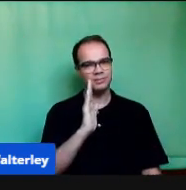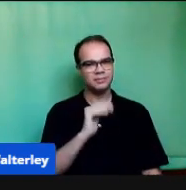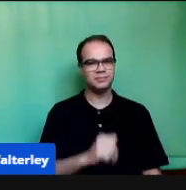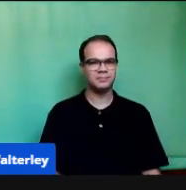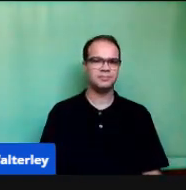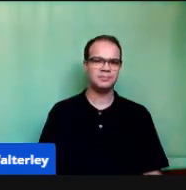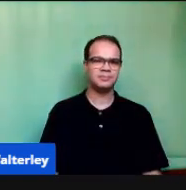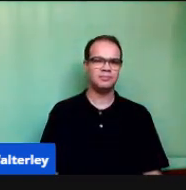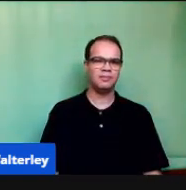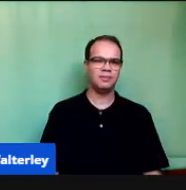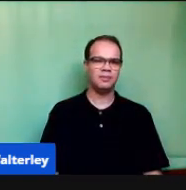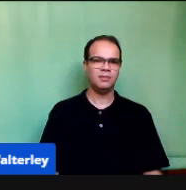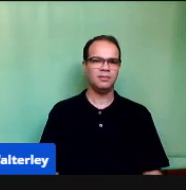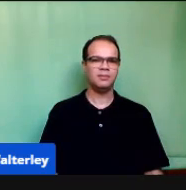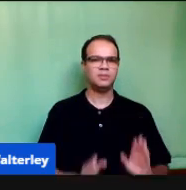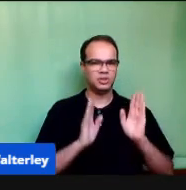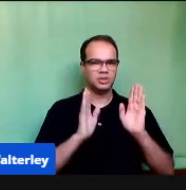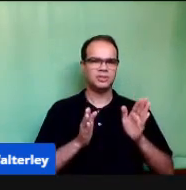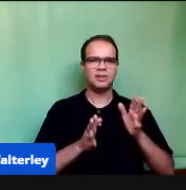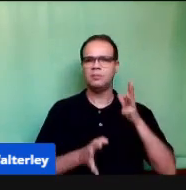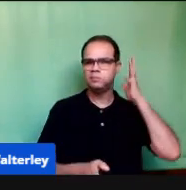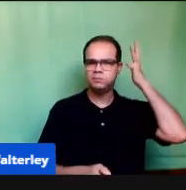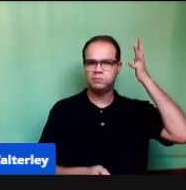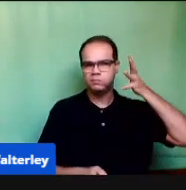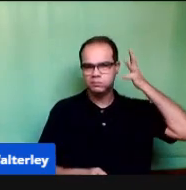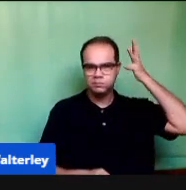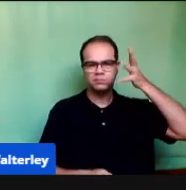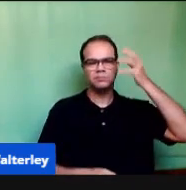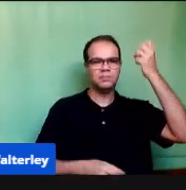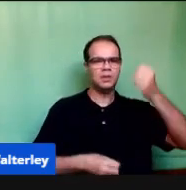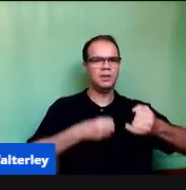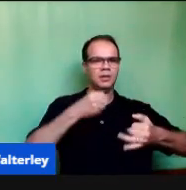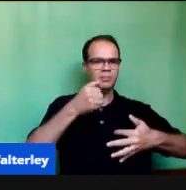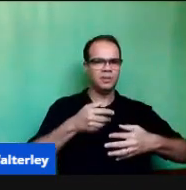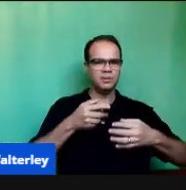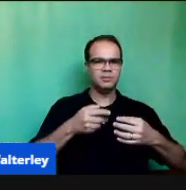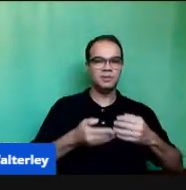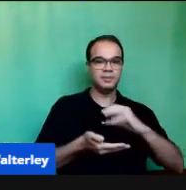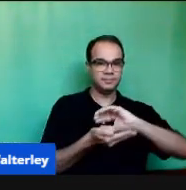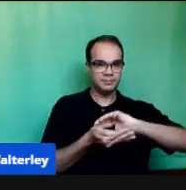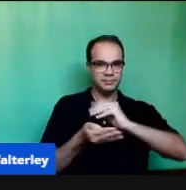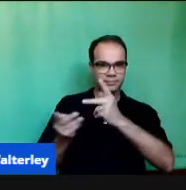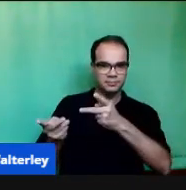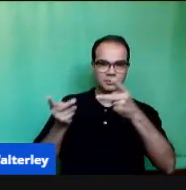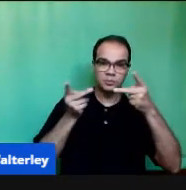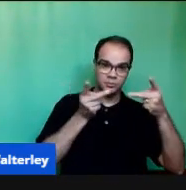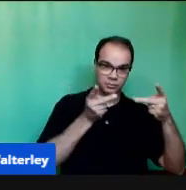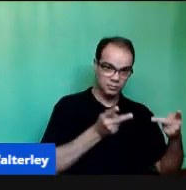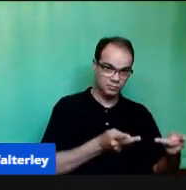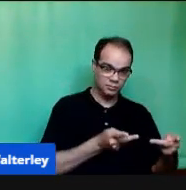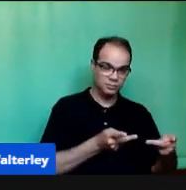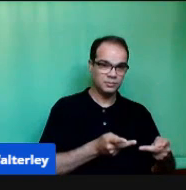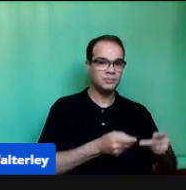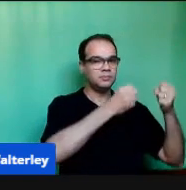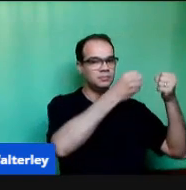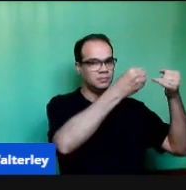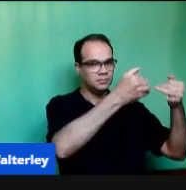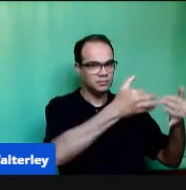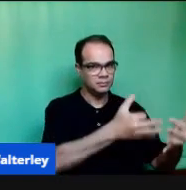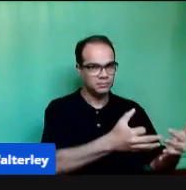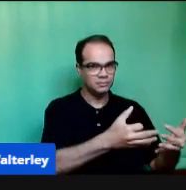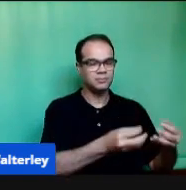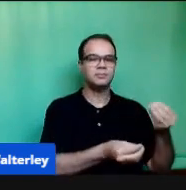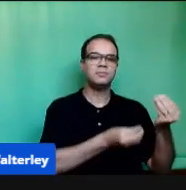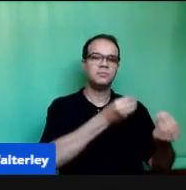várias capacitações, palestras a convite da CEMED, falando sobre essa temática, falando